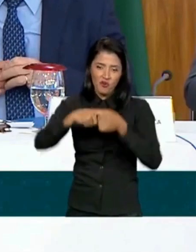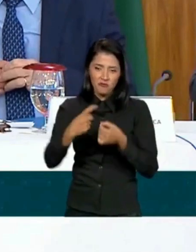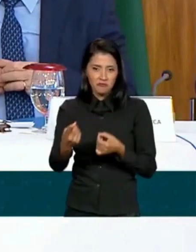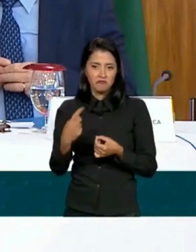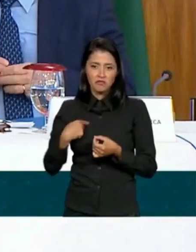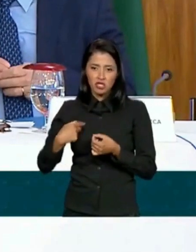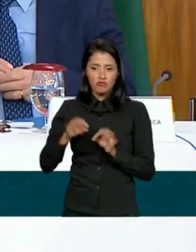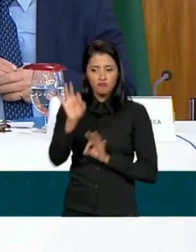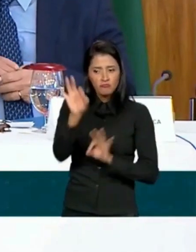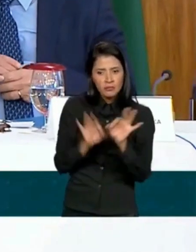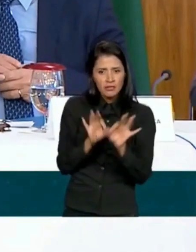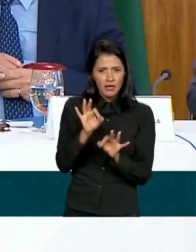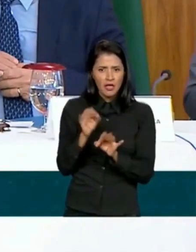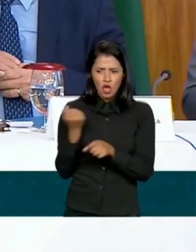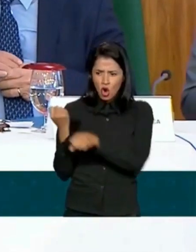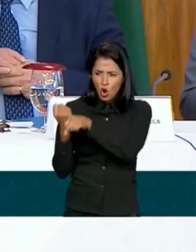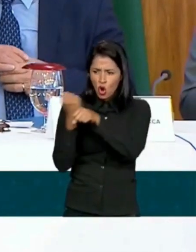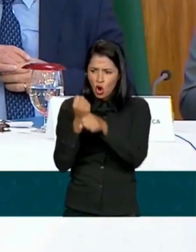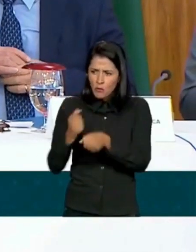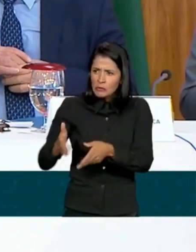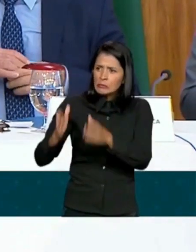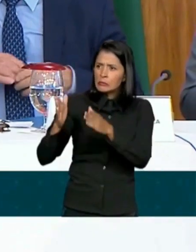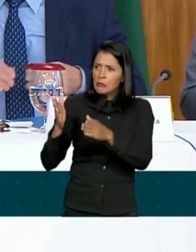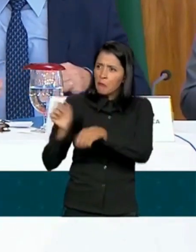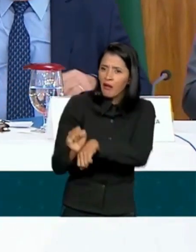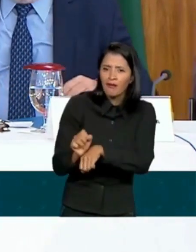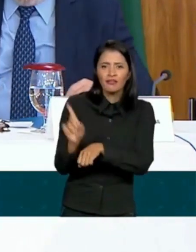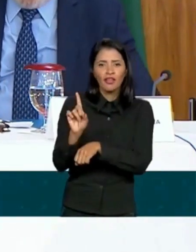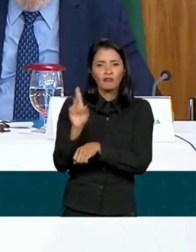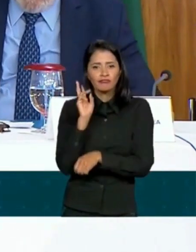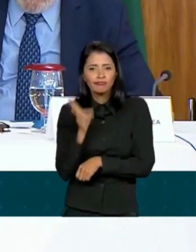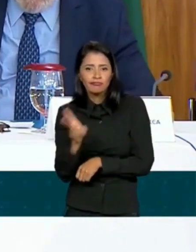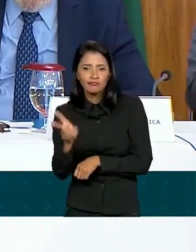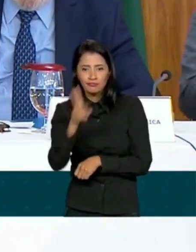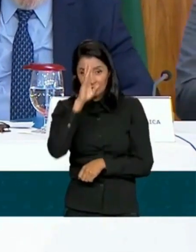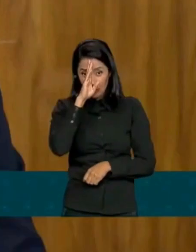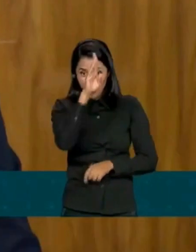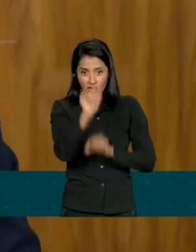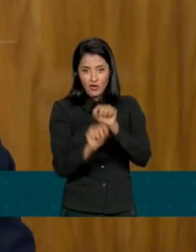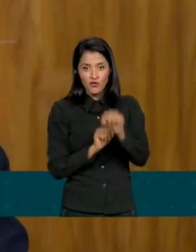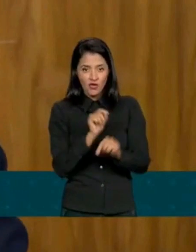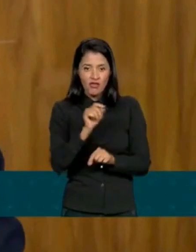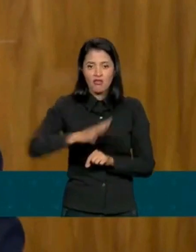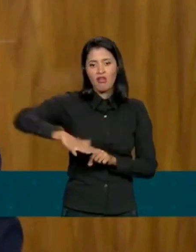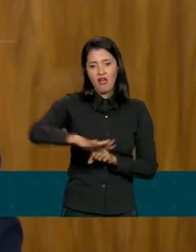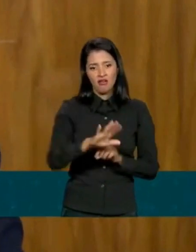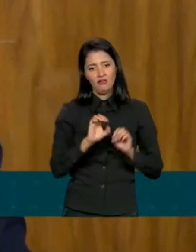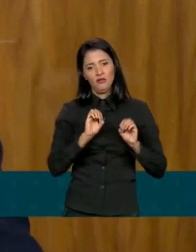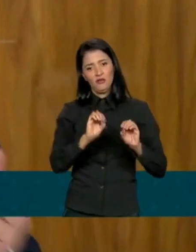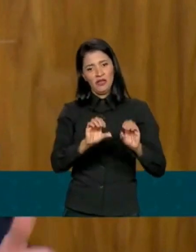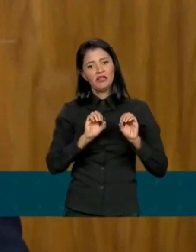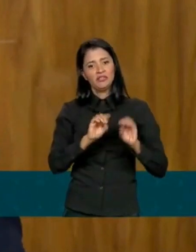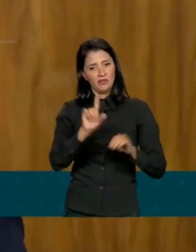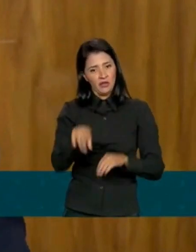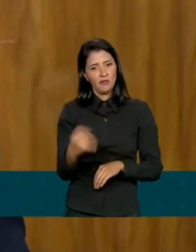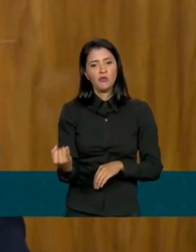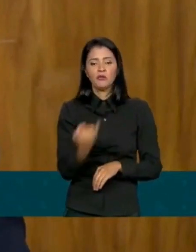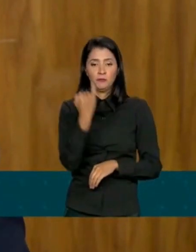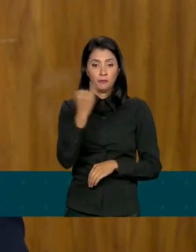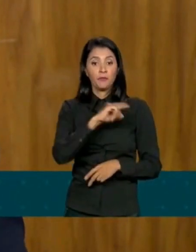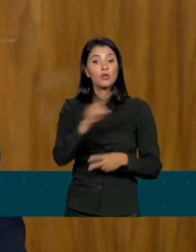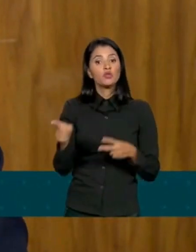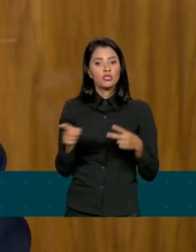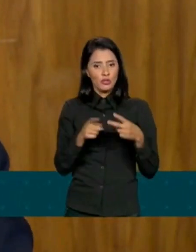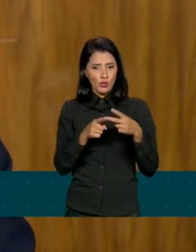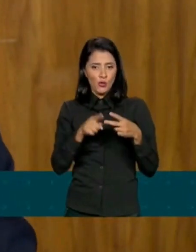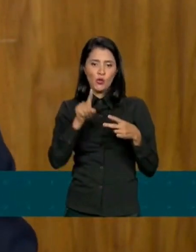e nenhuma obra possa ser mais paralisada nesse país, principalmente as obras da área da educação. E a segunda ação,